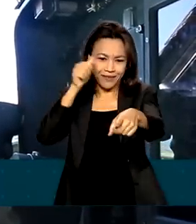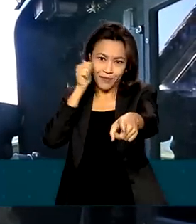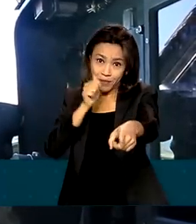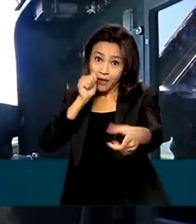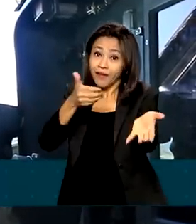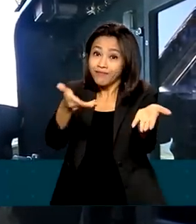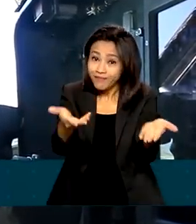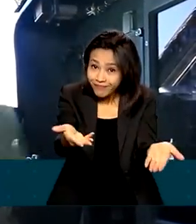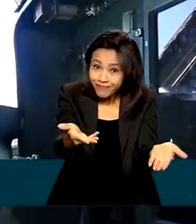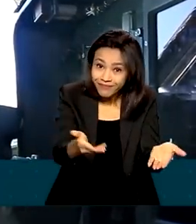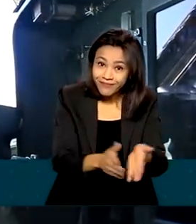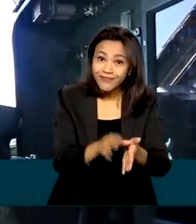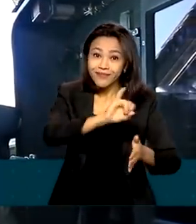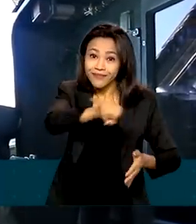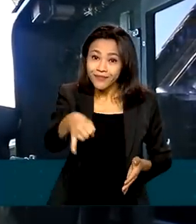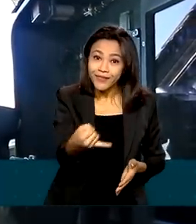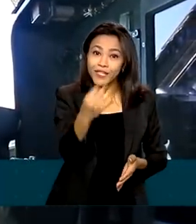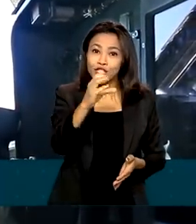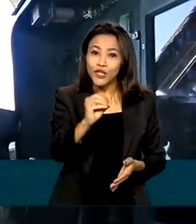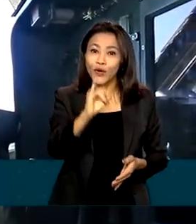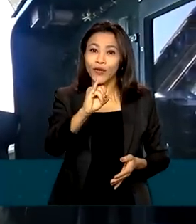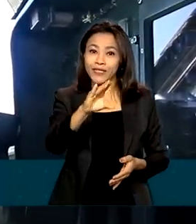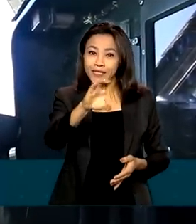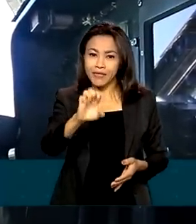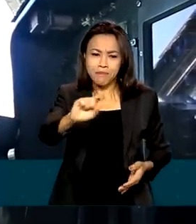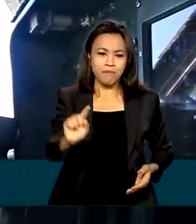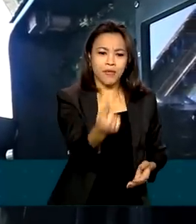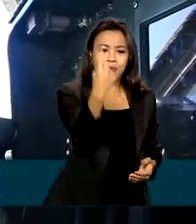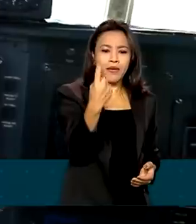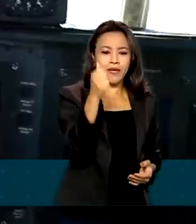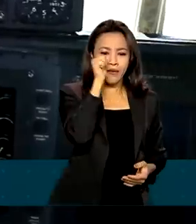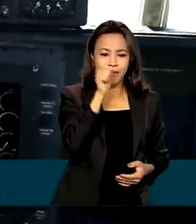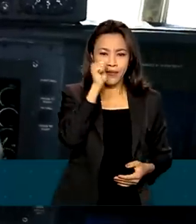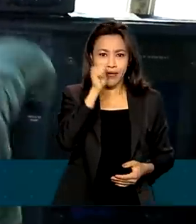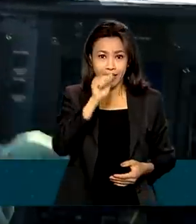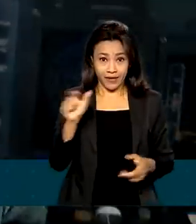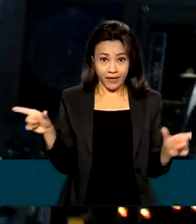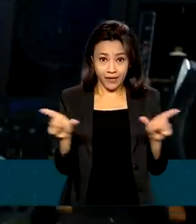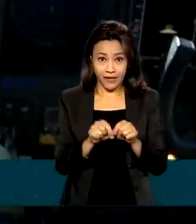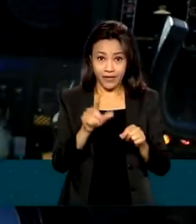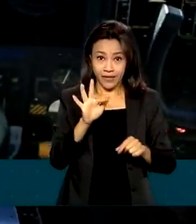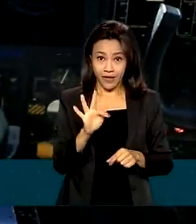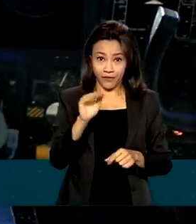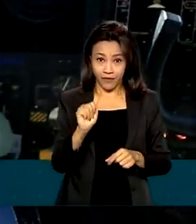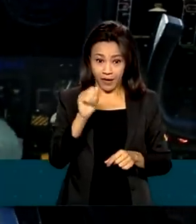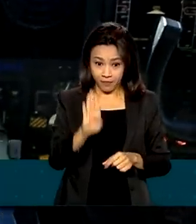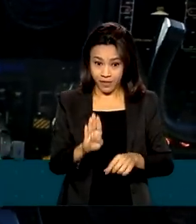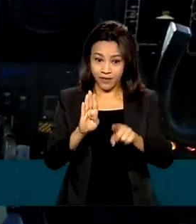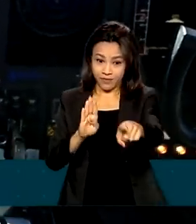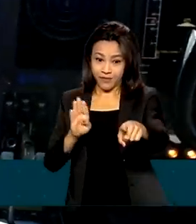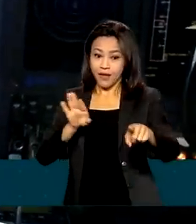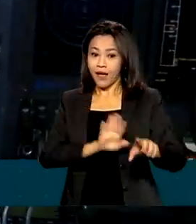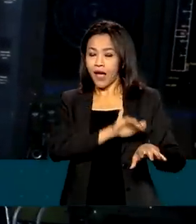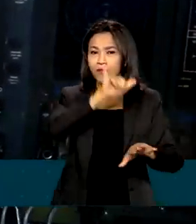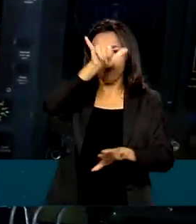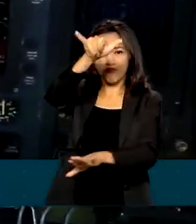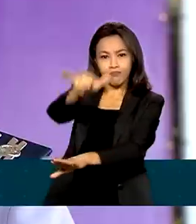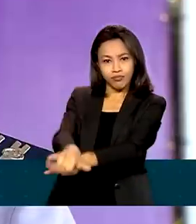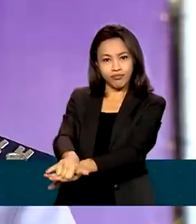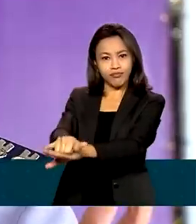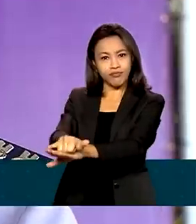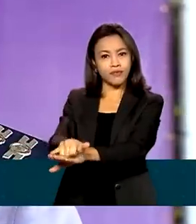piloto. Joyce foi a primeira mulher da Força Aérea Brasileira a pousar a aeronave no continente